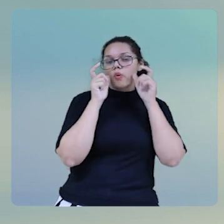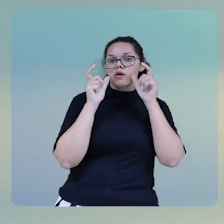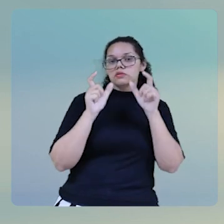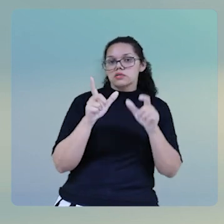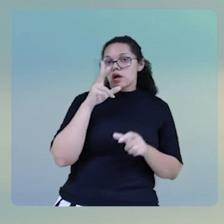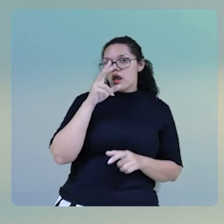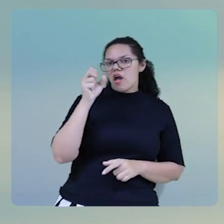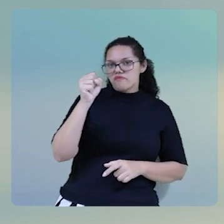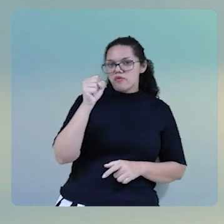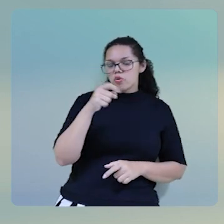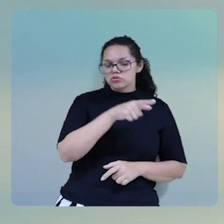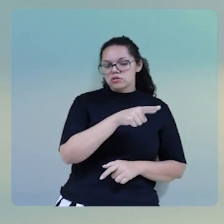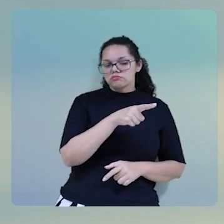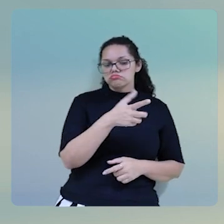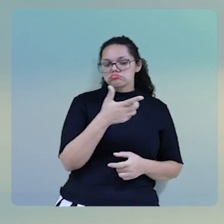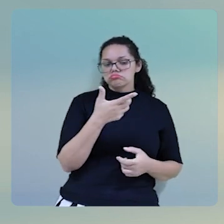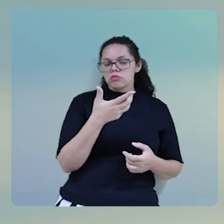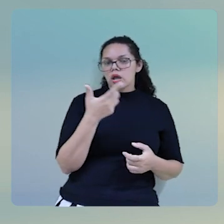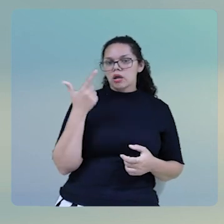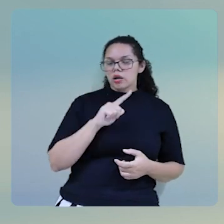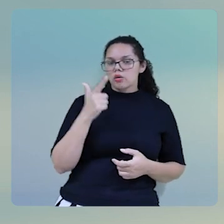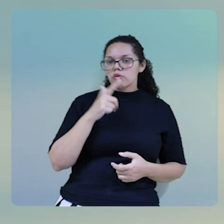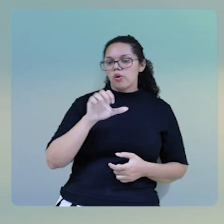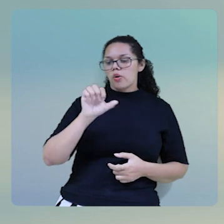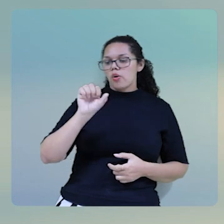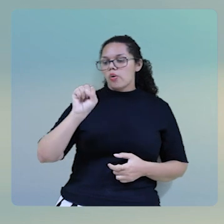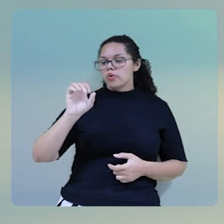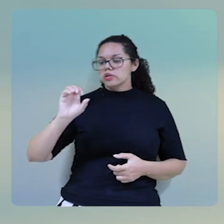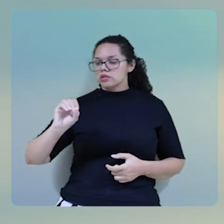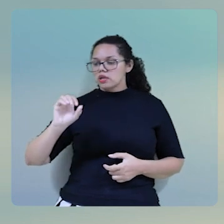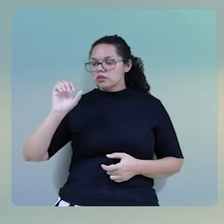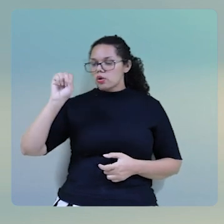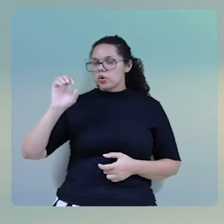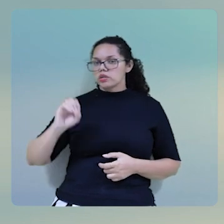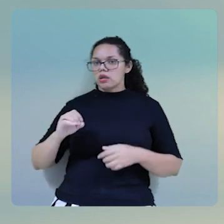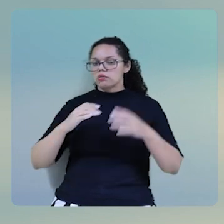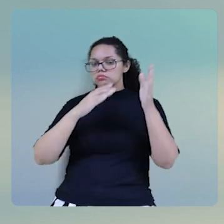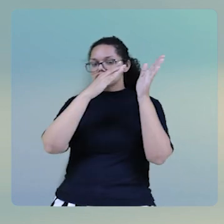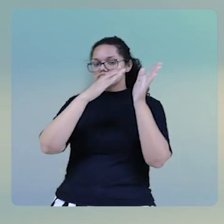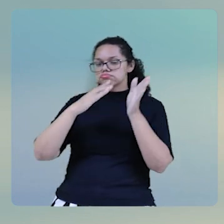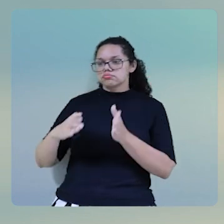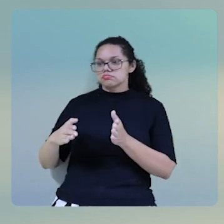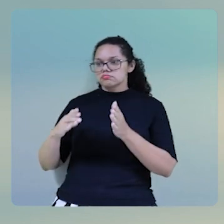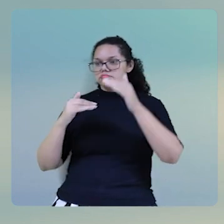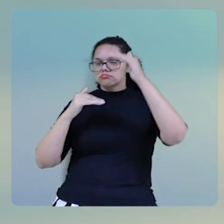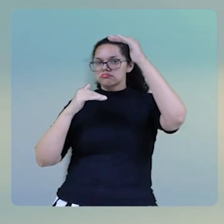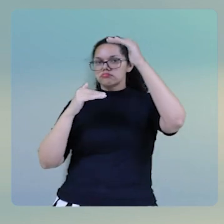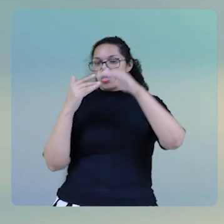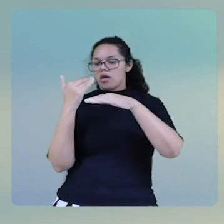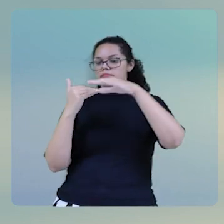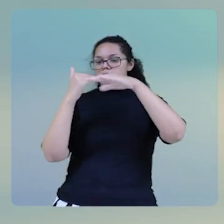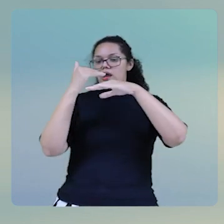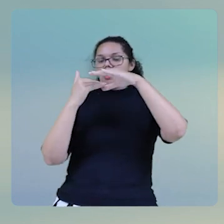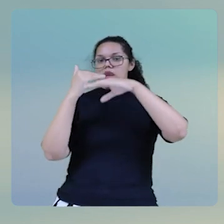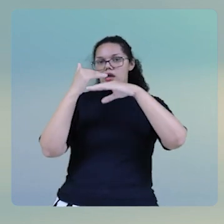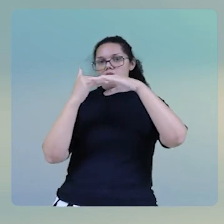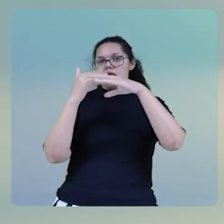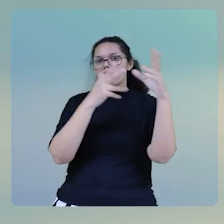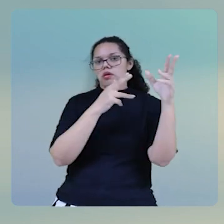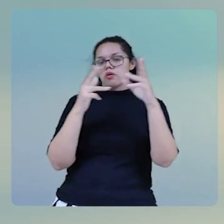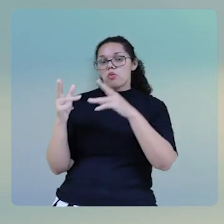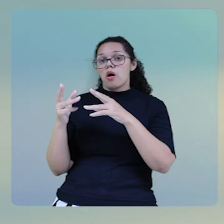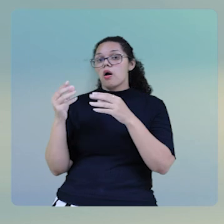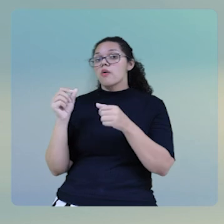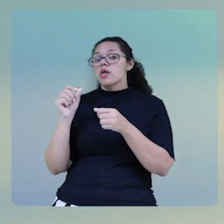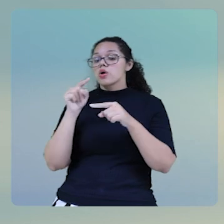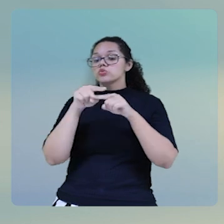do circuito todinha é quanto? 80 e 80 estão em paralelo. Quando eu tenho dois resistores iguais em paralelo, eu pego um e divido por